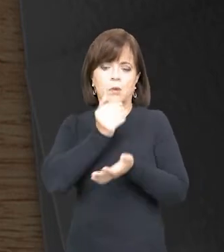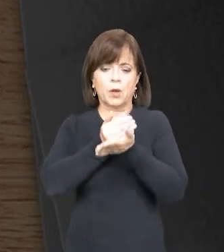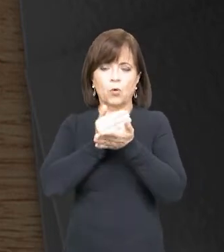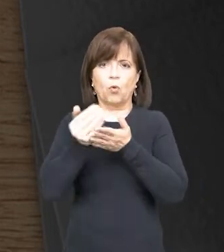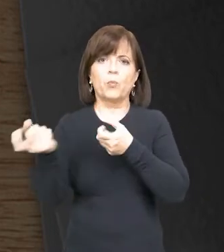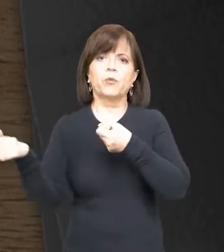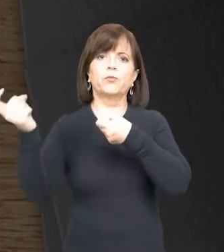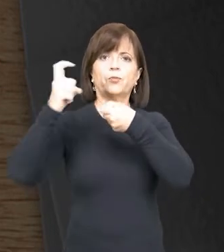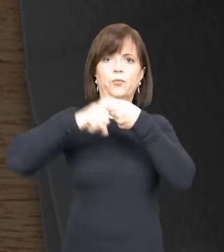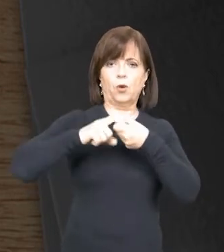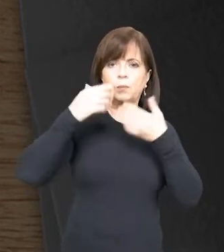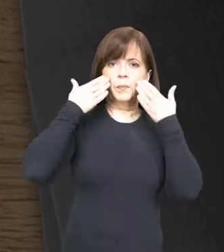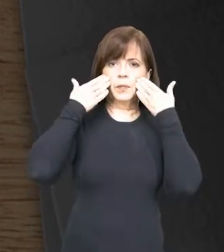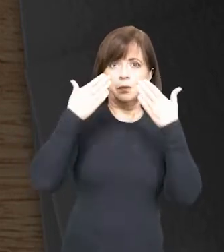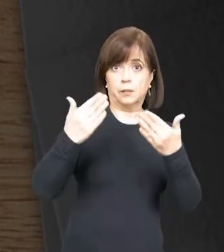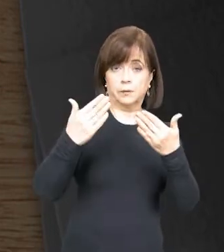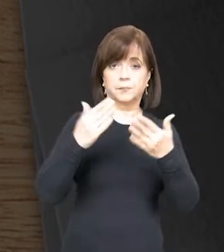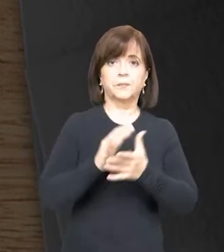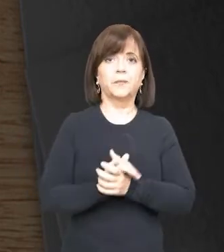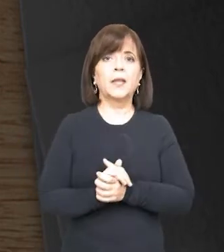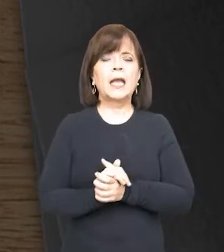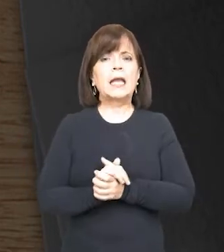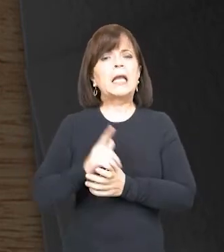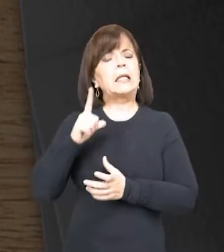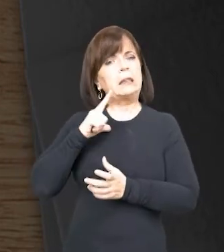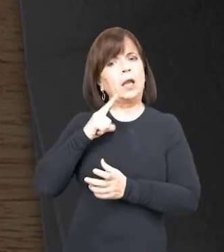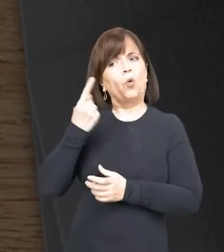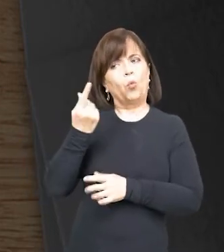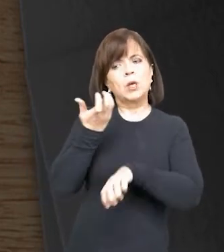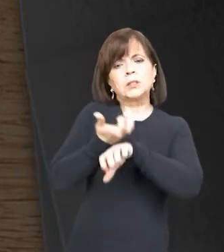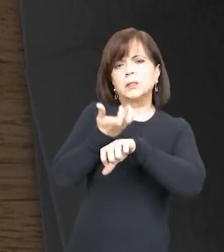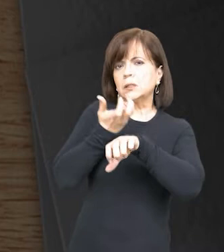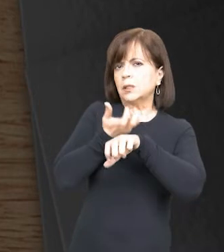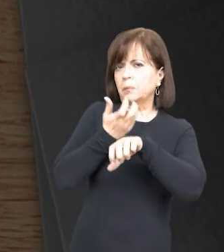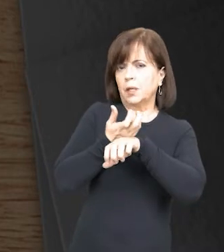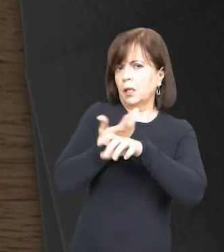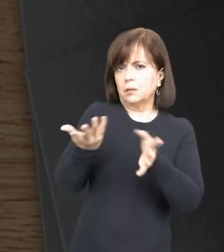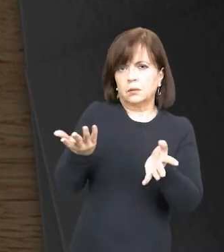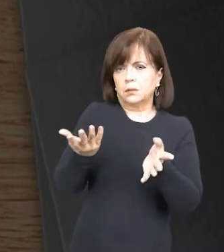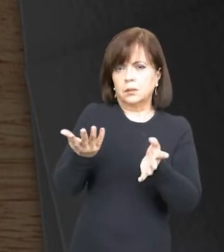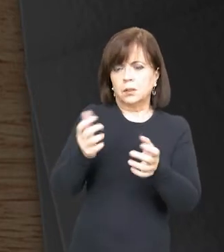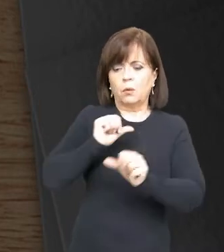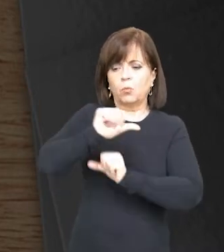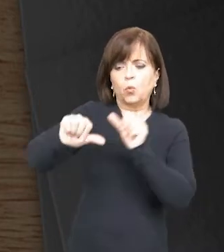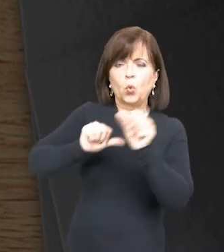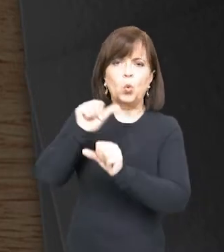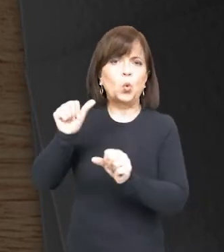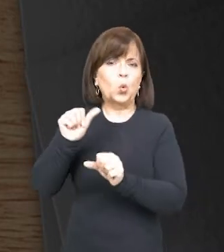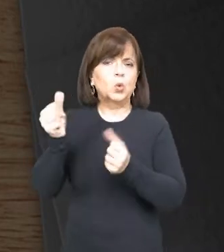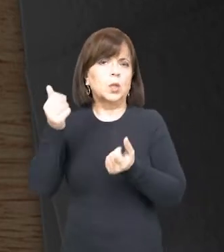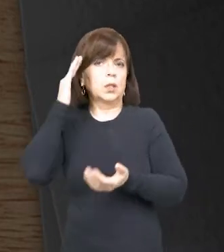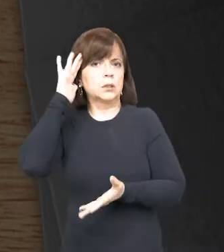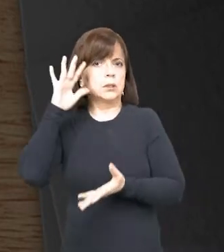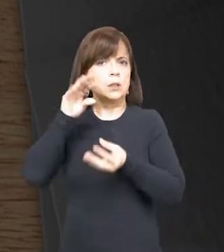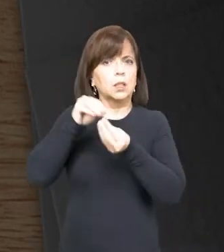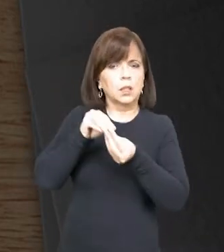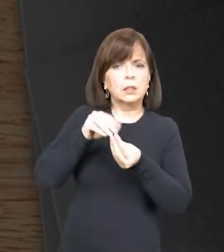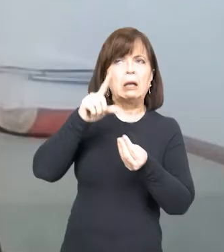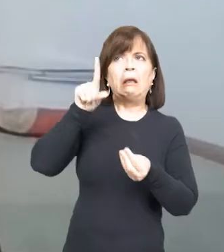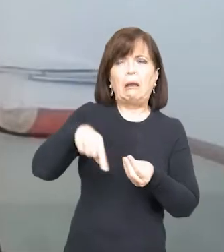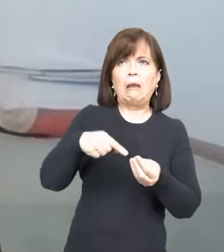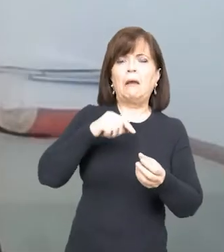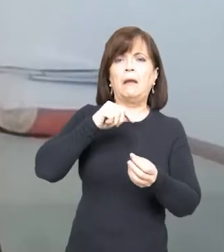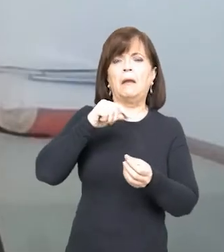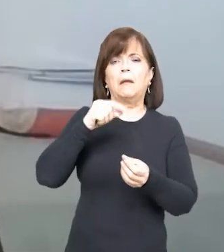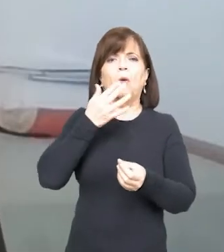das atividades presenciais, ou seja, ficou ausente uma disciplina, não houve nenhuma mudança de entendimento, que seria na bandeira amarela